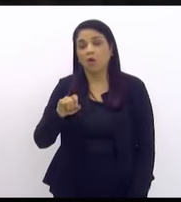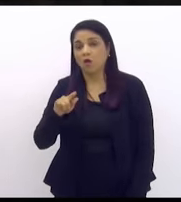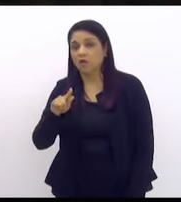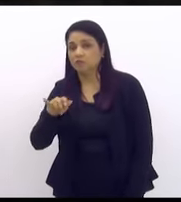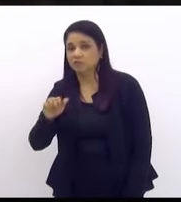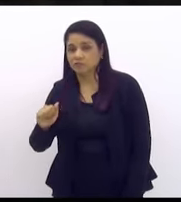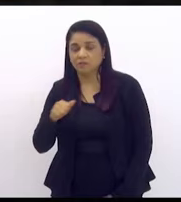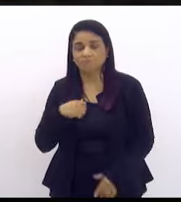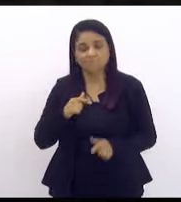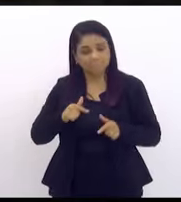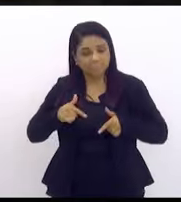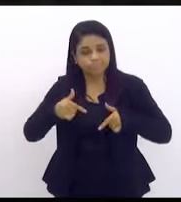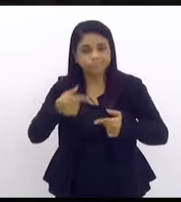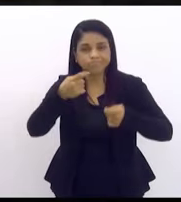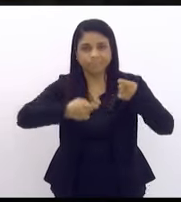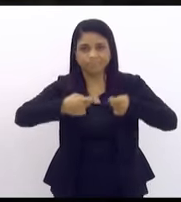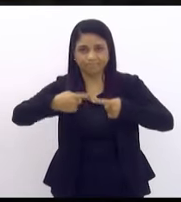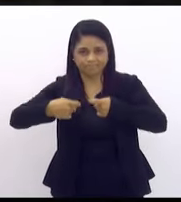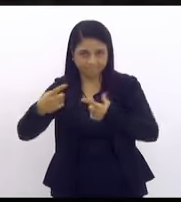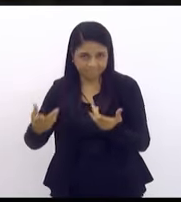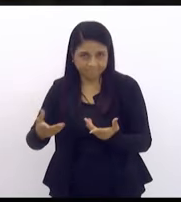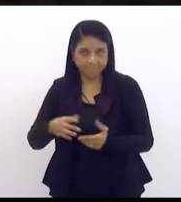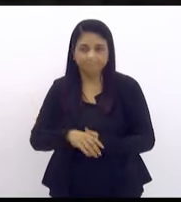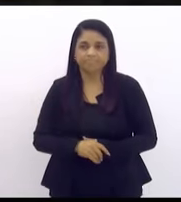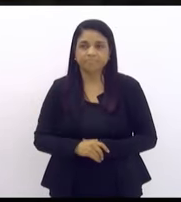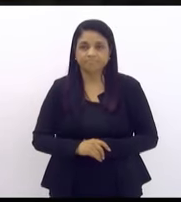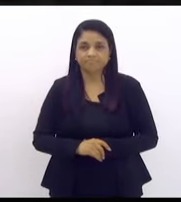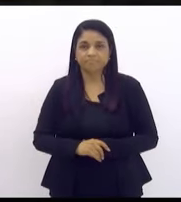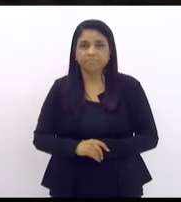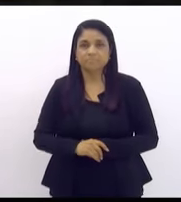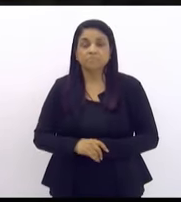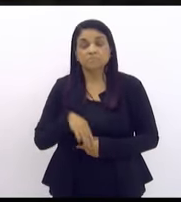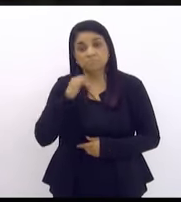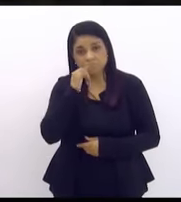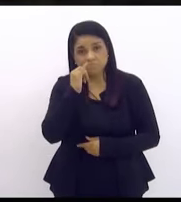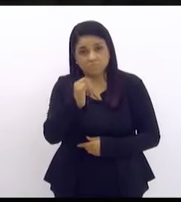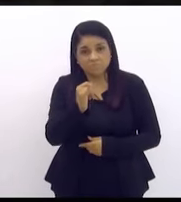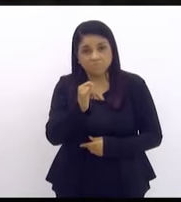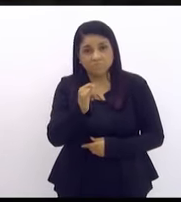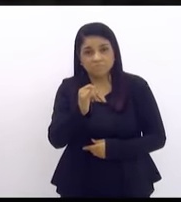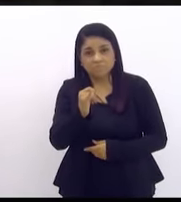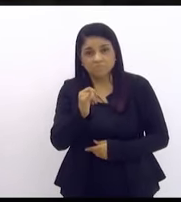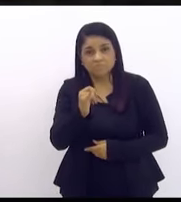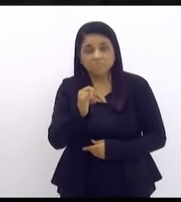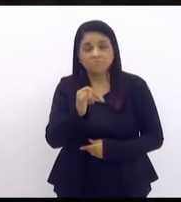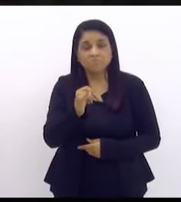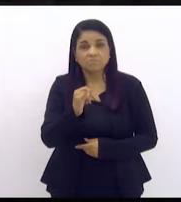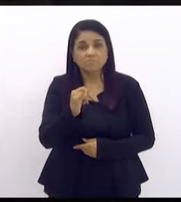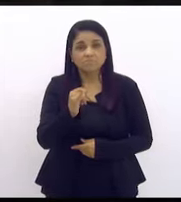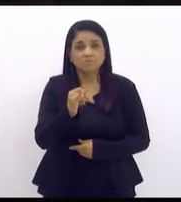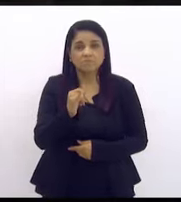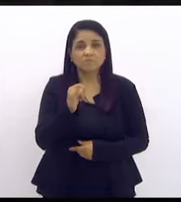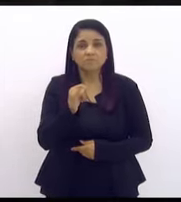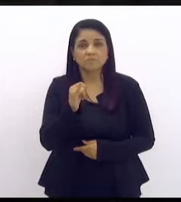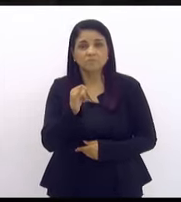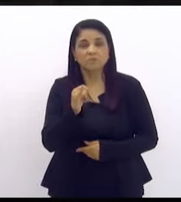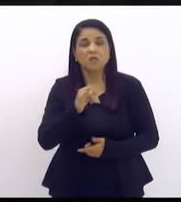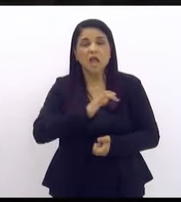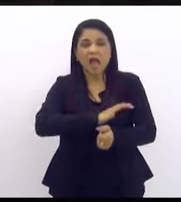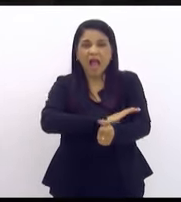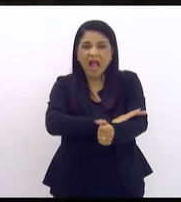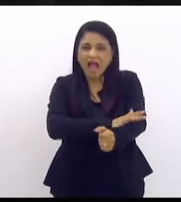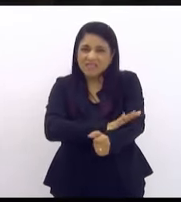guerra. E aí, precisamos falar que isso tem diretamente a ver com a reprodução do